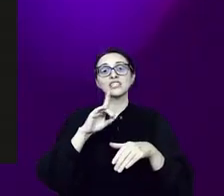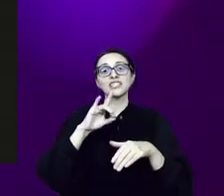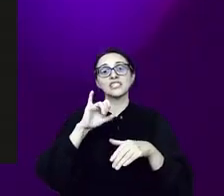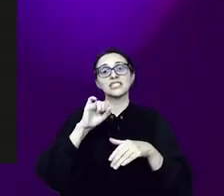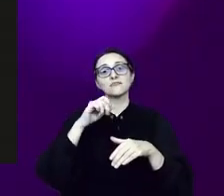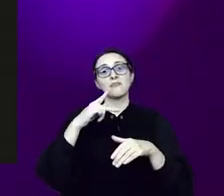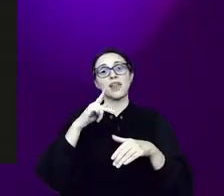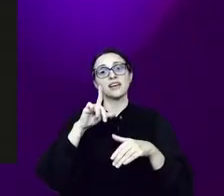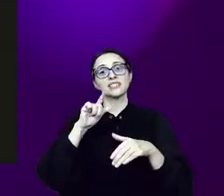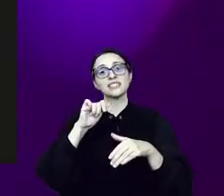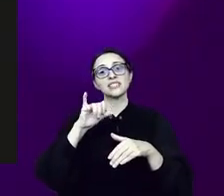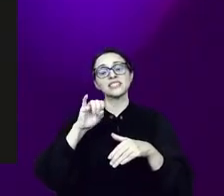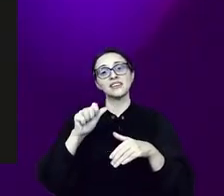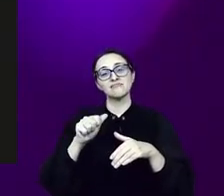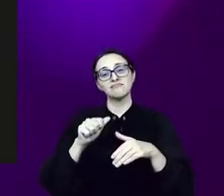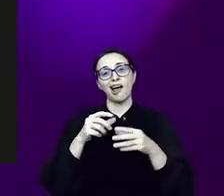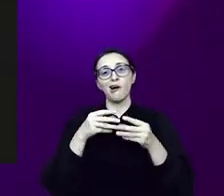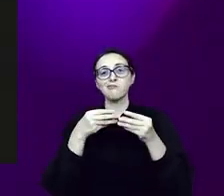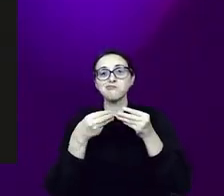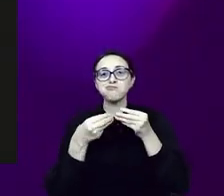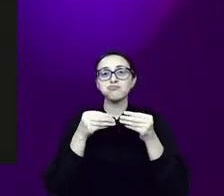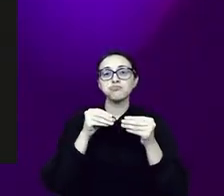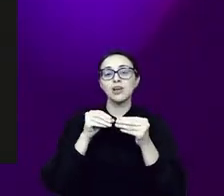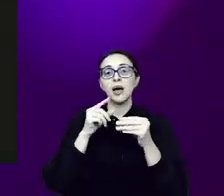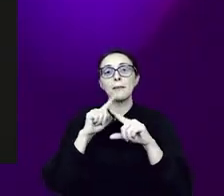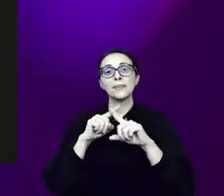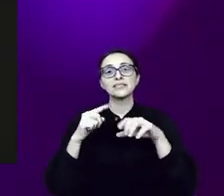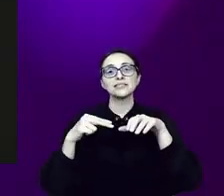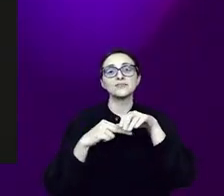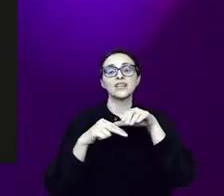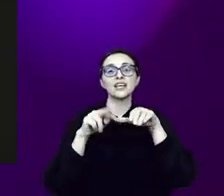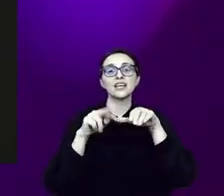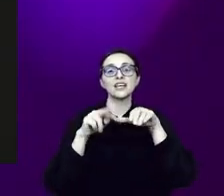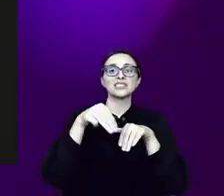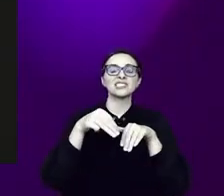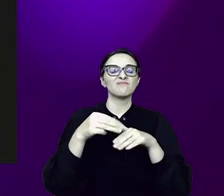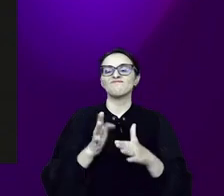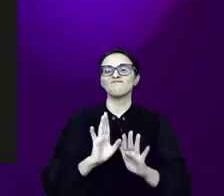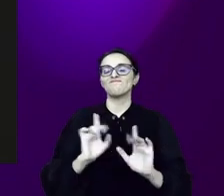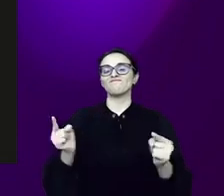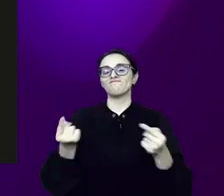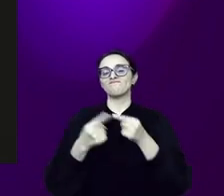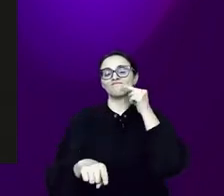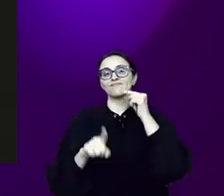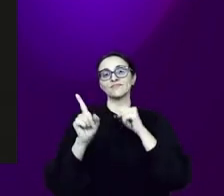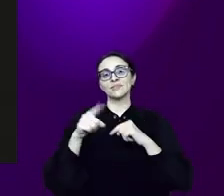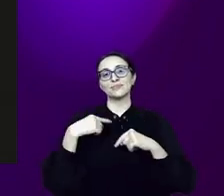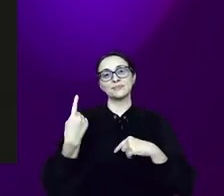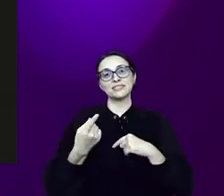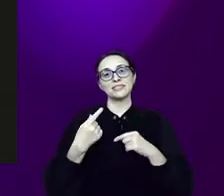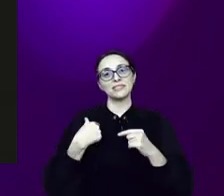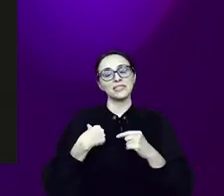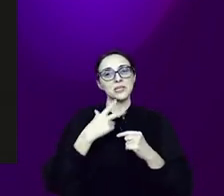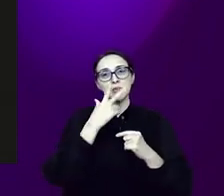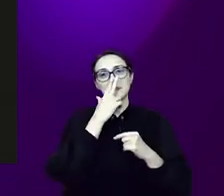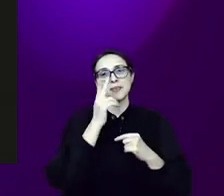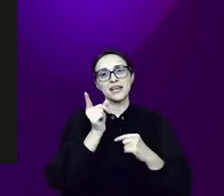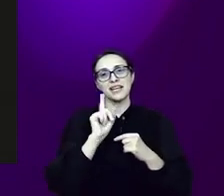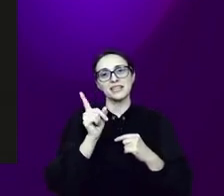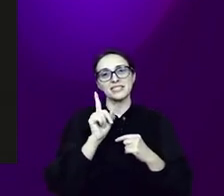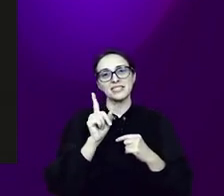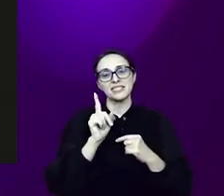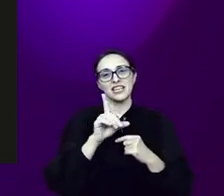glenoide. Mas com a ressonância, isso meio que descartou para mim. Realmente, não me parece